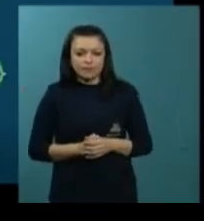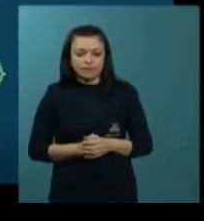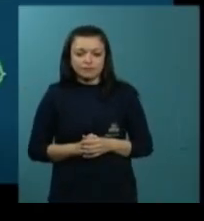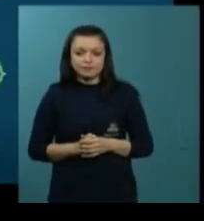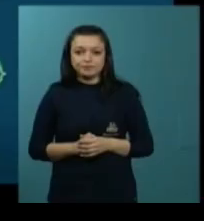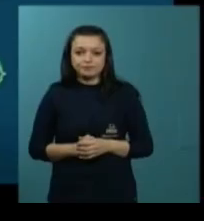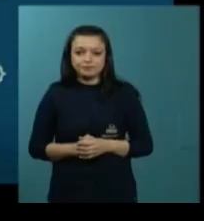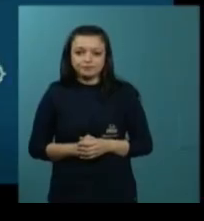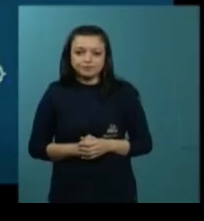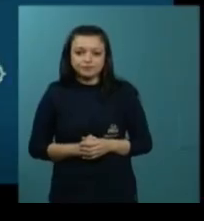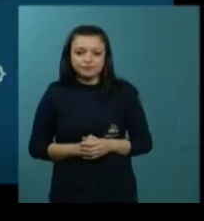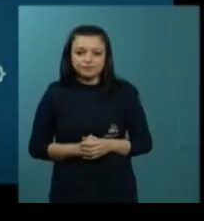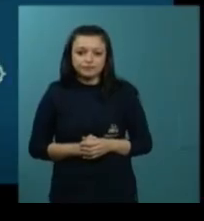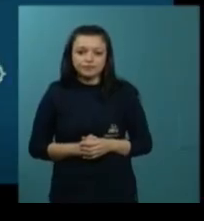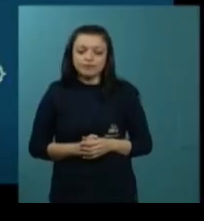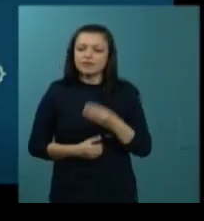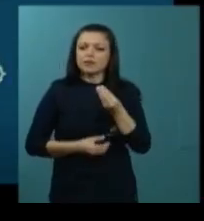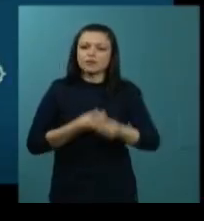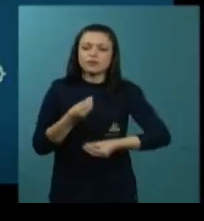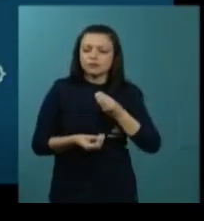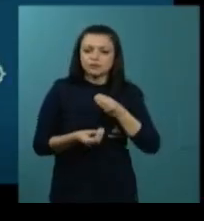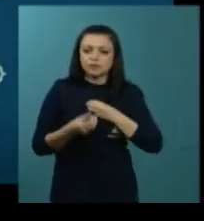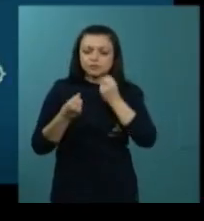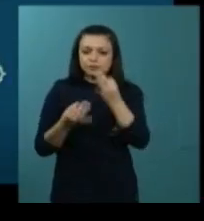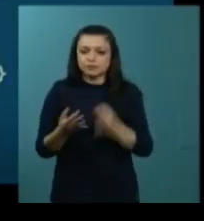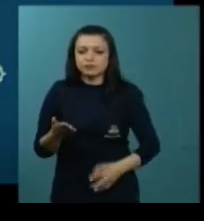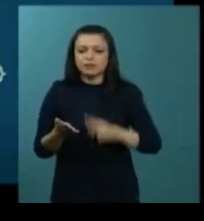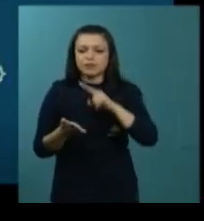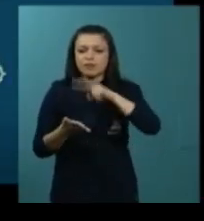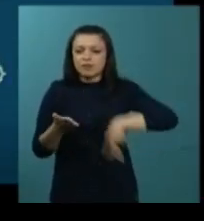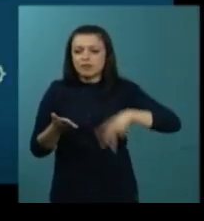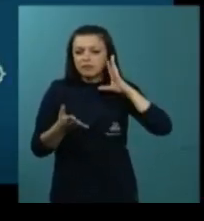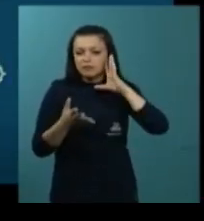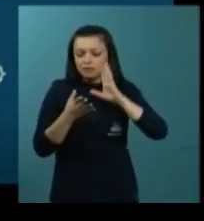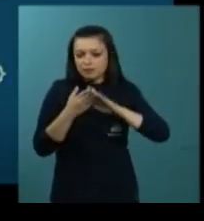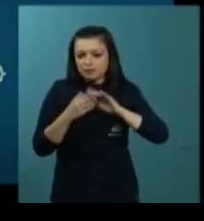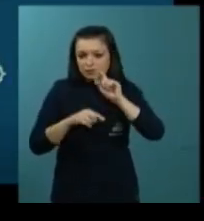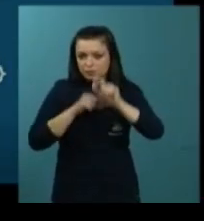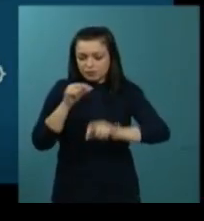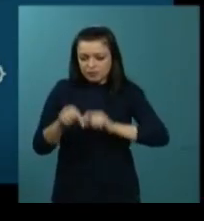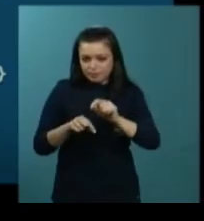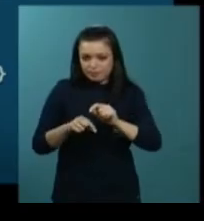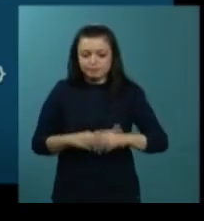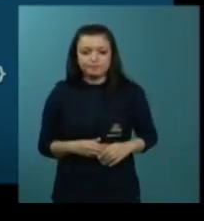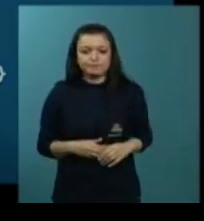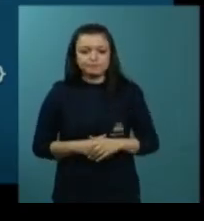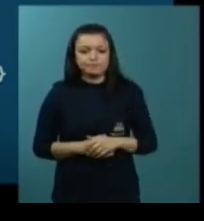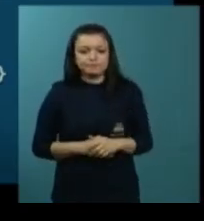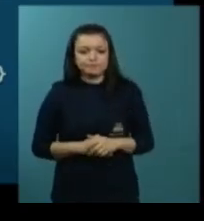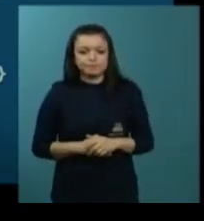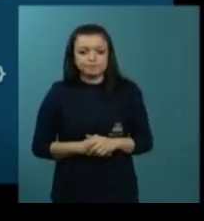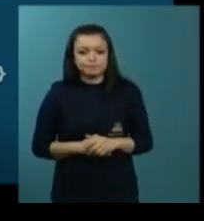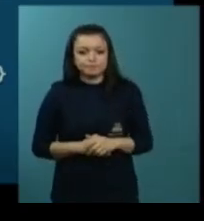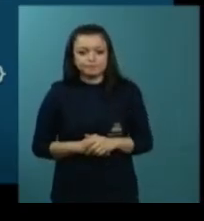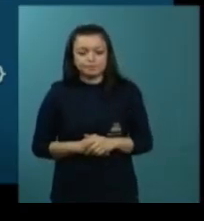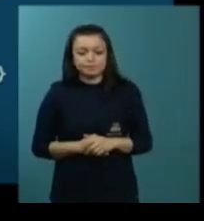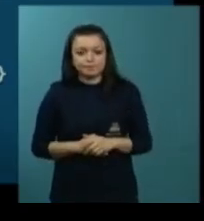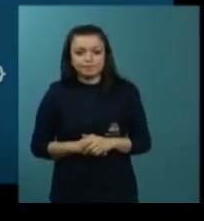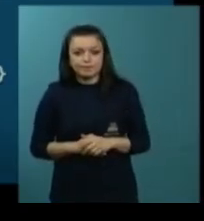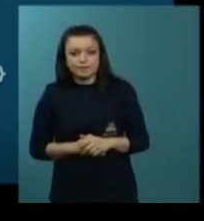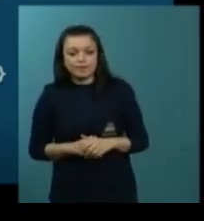E como é que nós vamos ler essa união de A com B? É